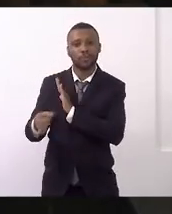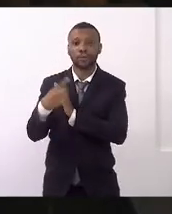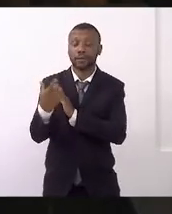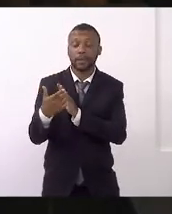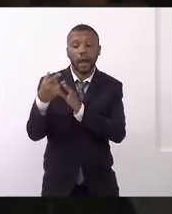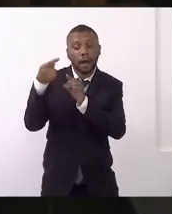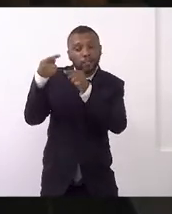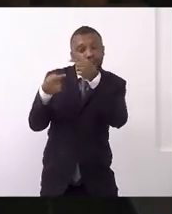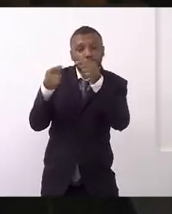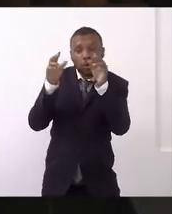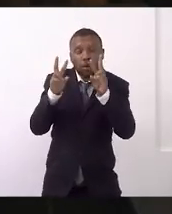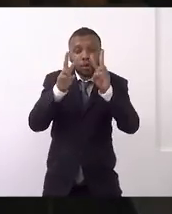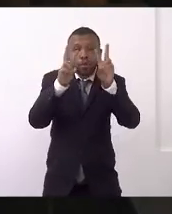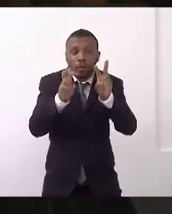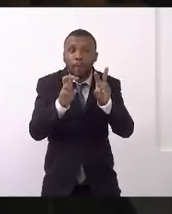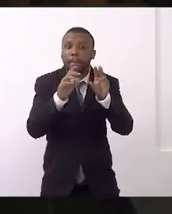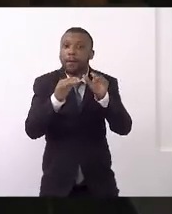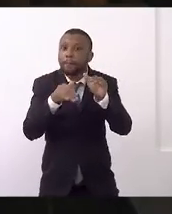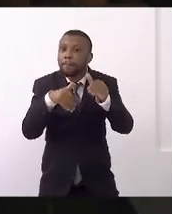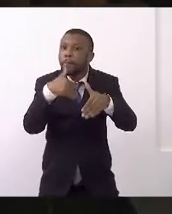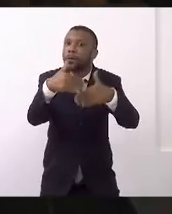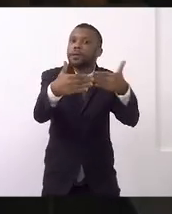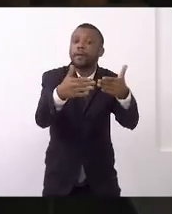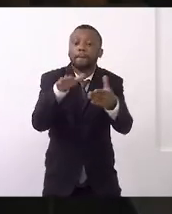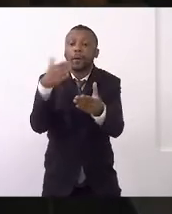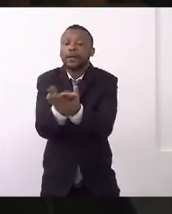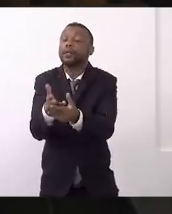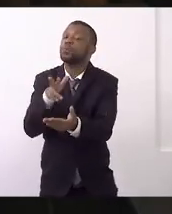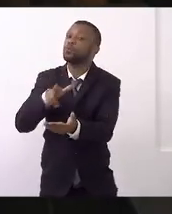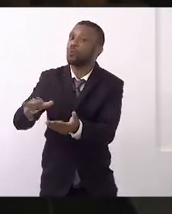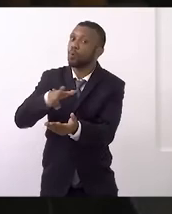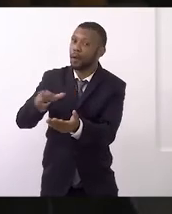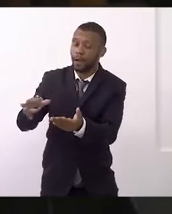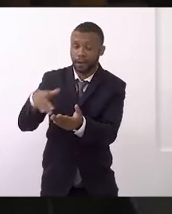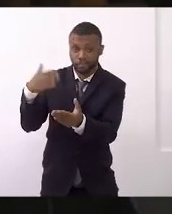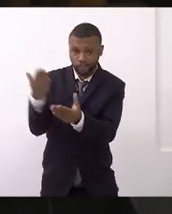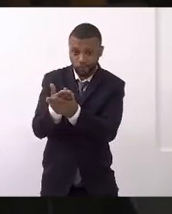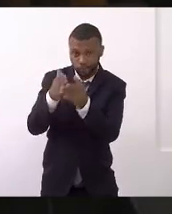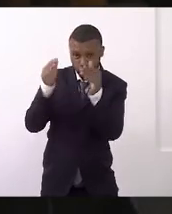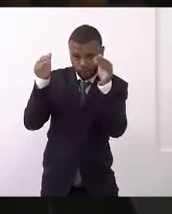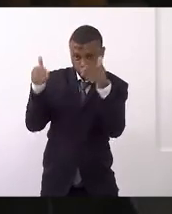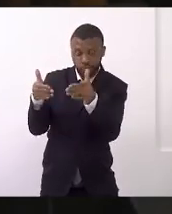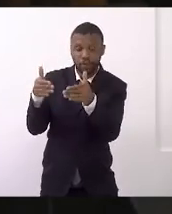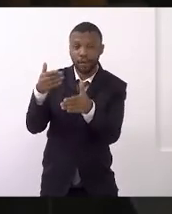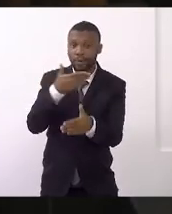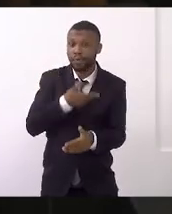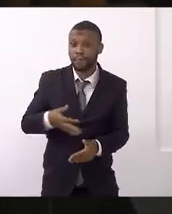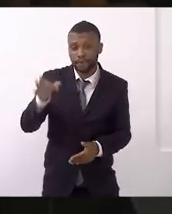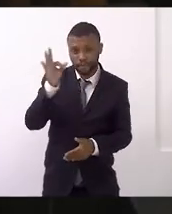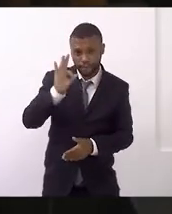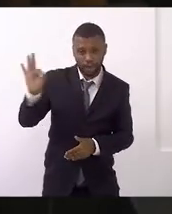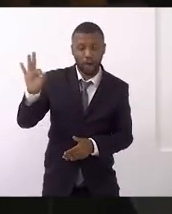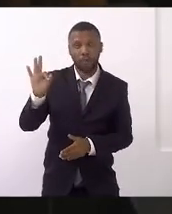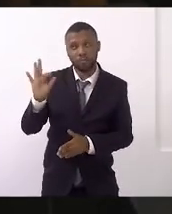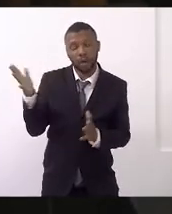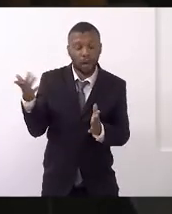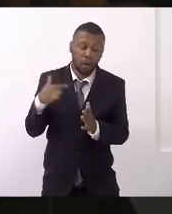sobre procedimento e não sobre processo, coisa que seria de competência exclusivamente federal, ainda que eu discorde